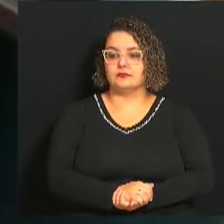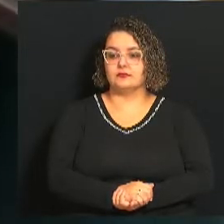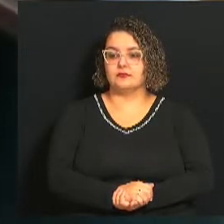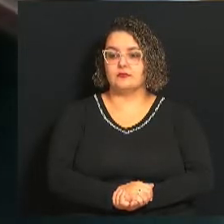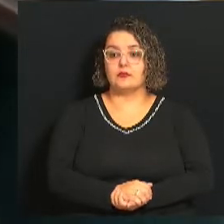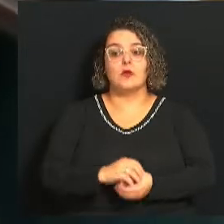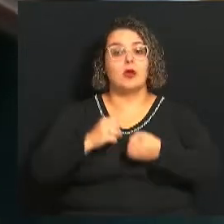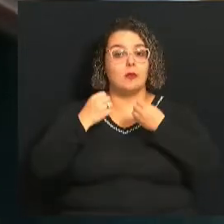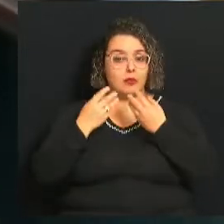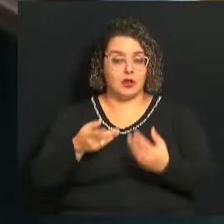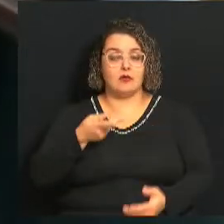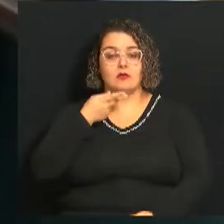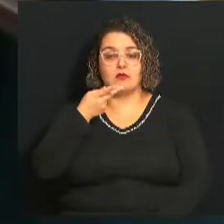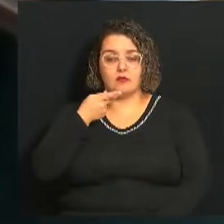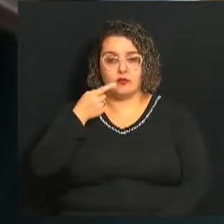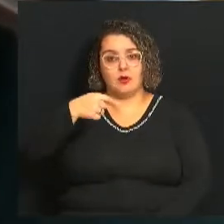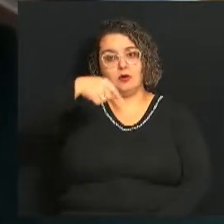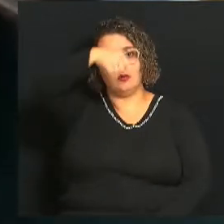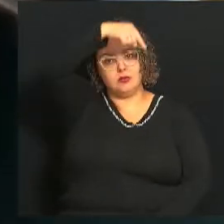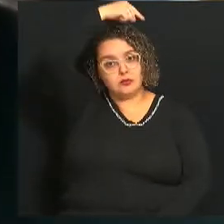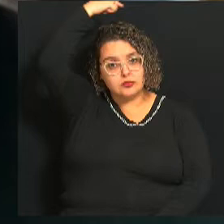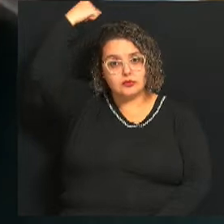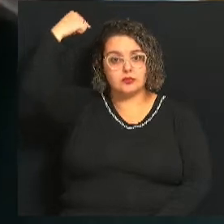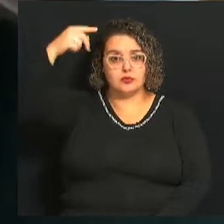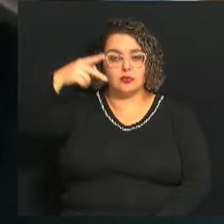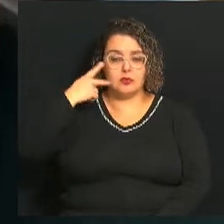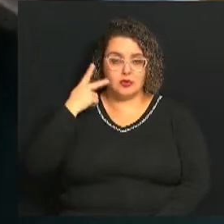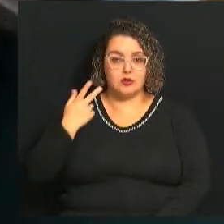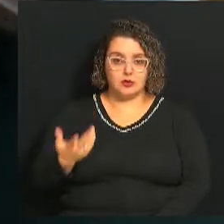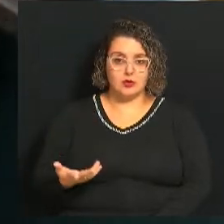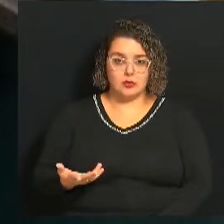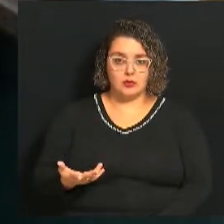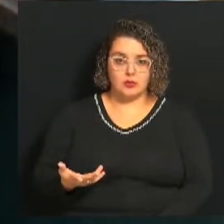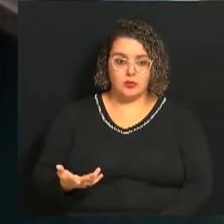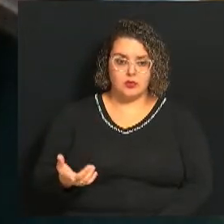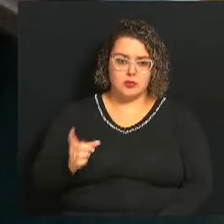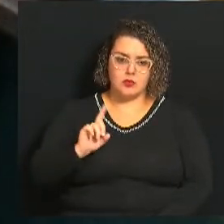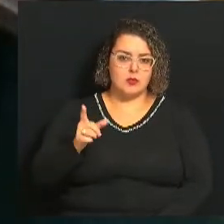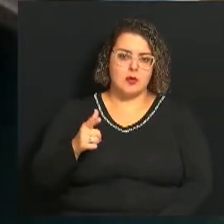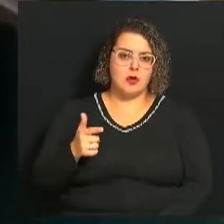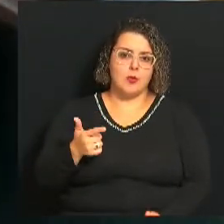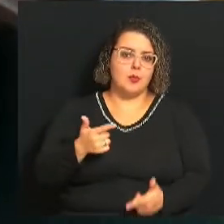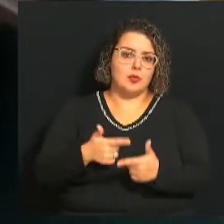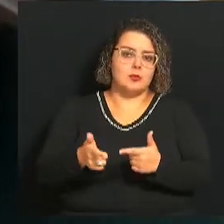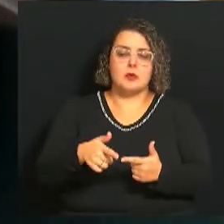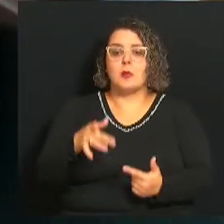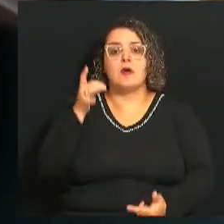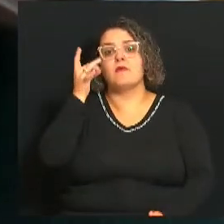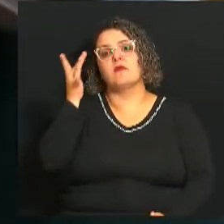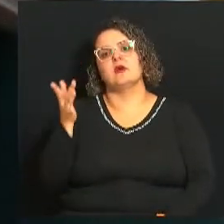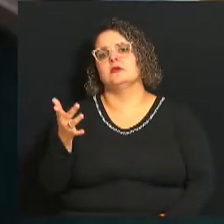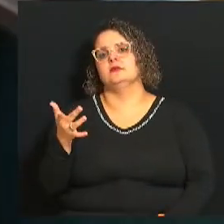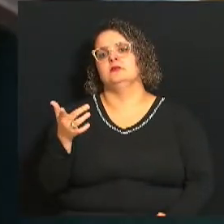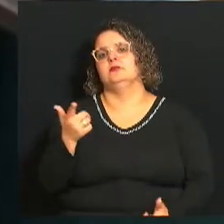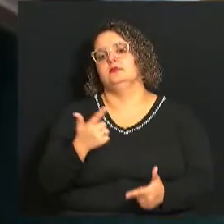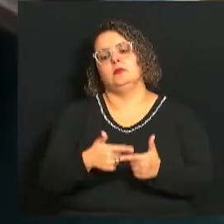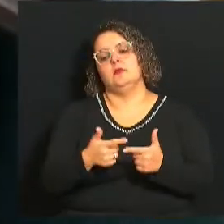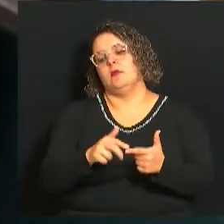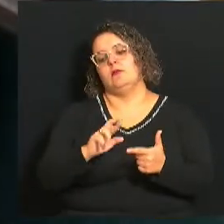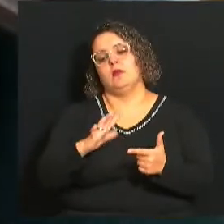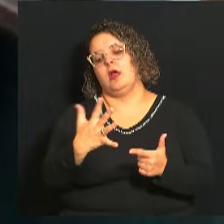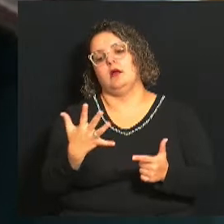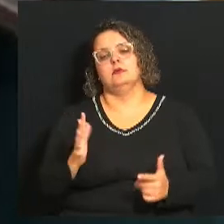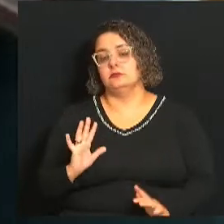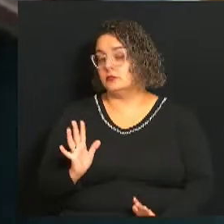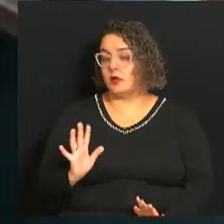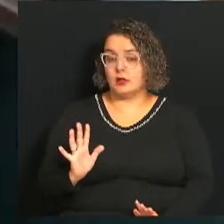relatou o vereador Paulo Gaspar, um problema fácil de ser resolvido. Por quê? Porque existe